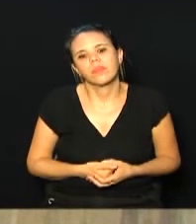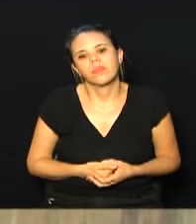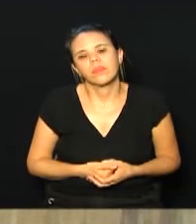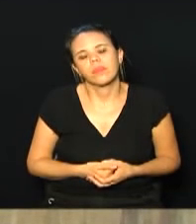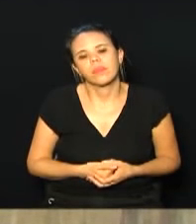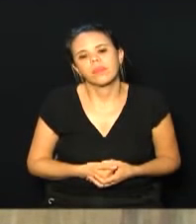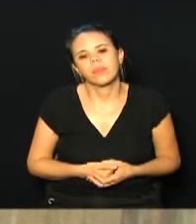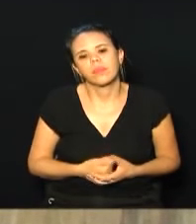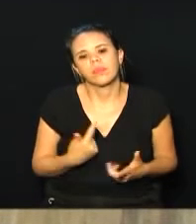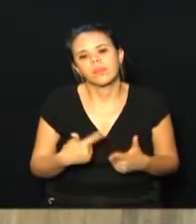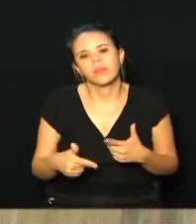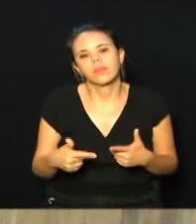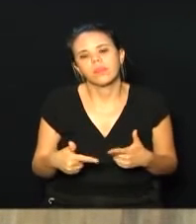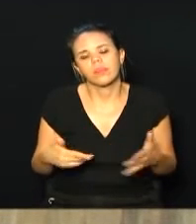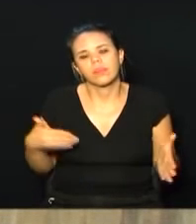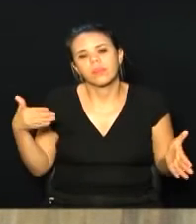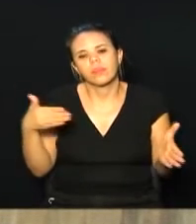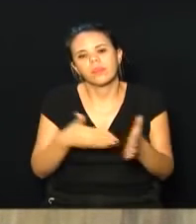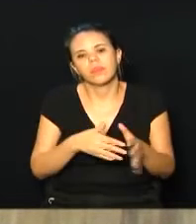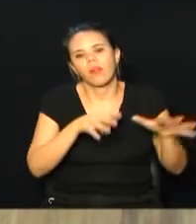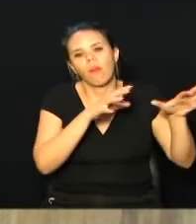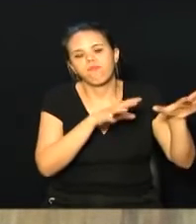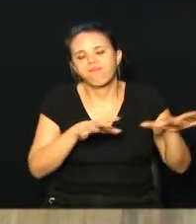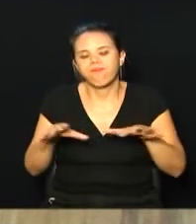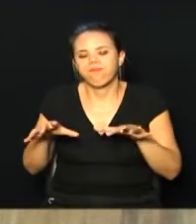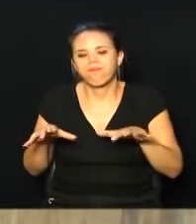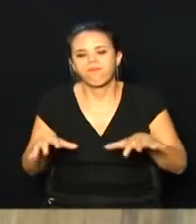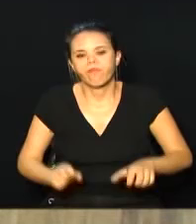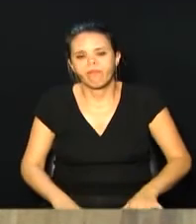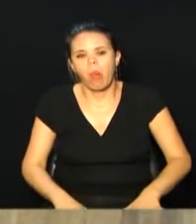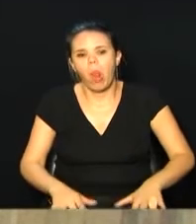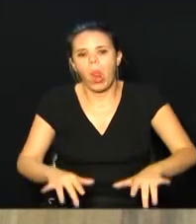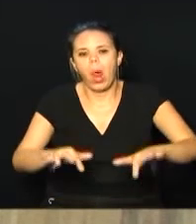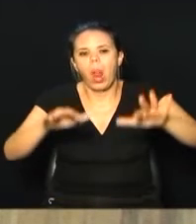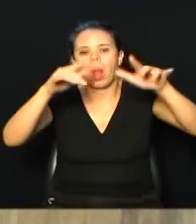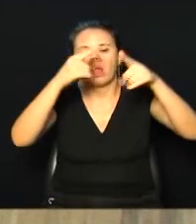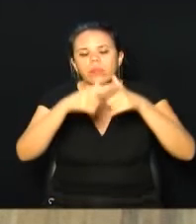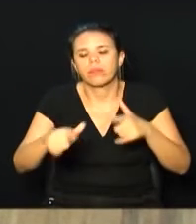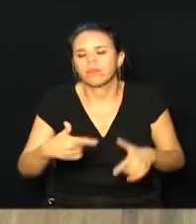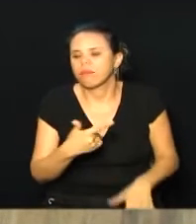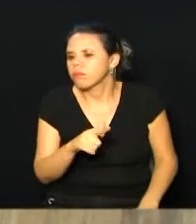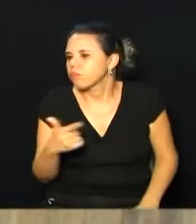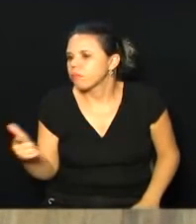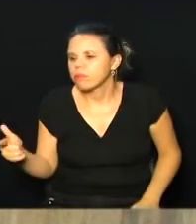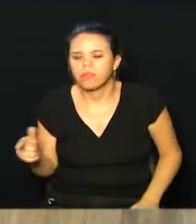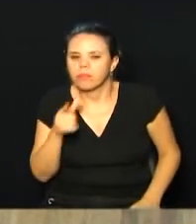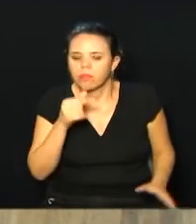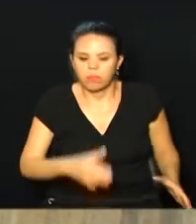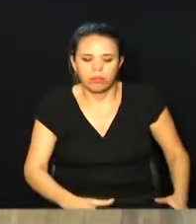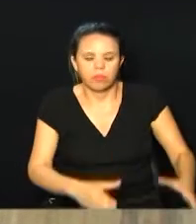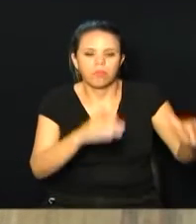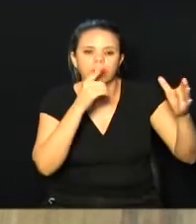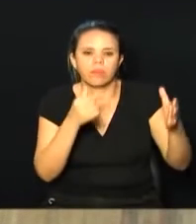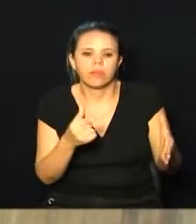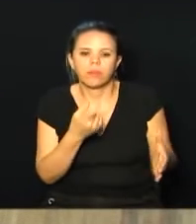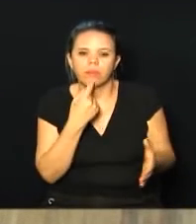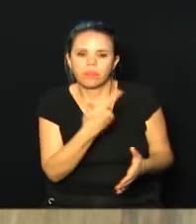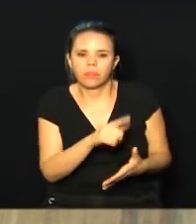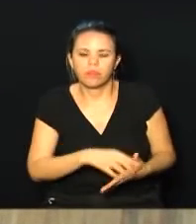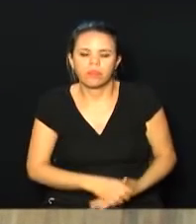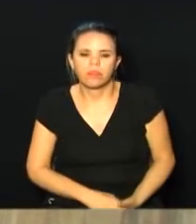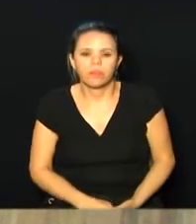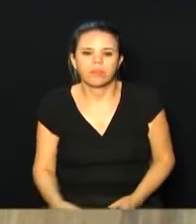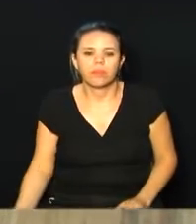questão temporal, as enchentes. Nós não temos reservatório de água em Campinas,